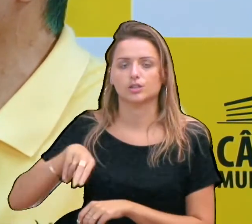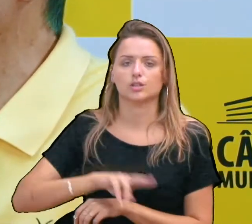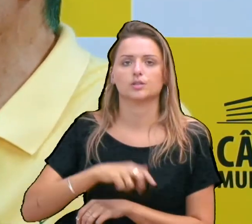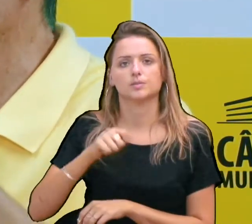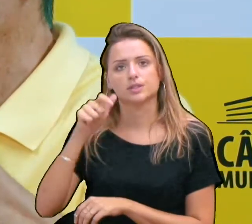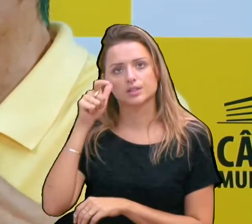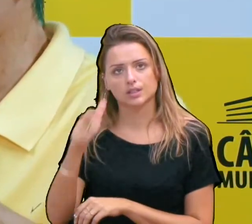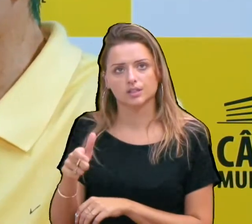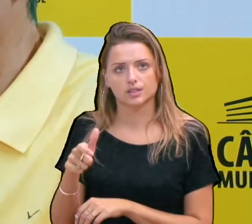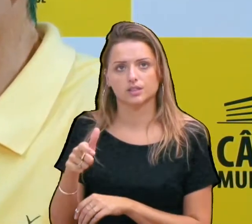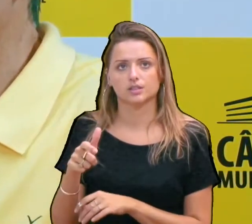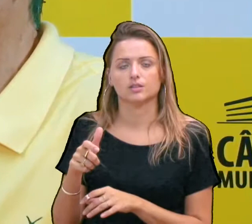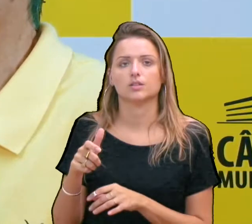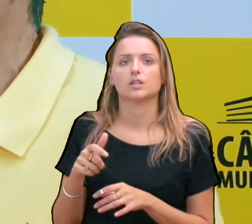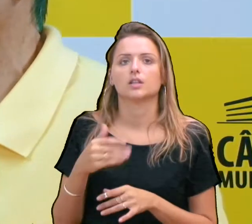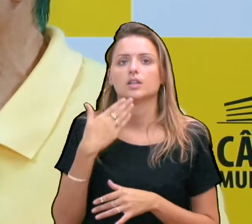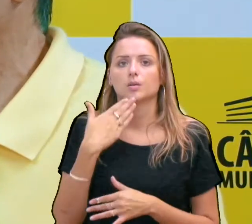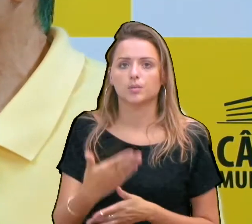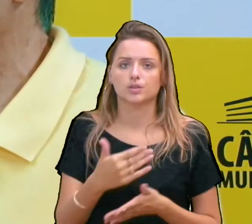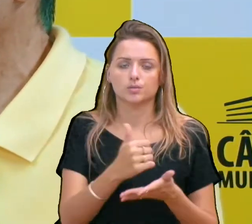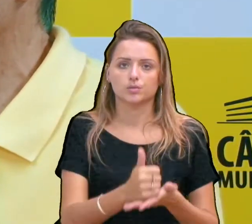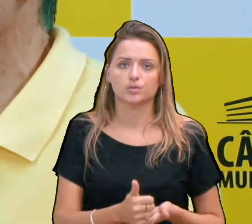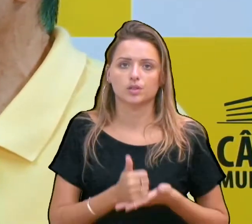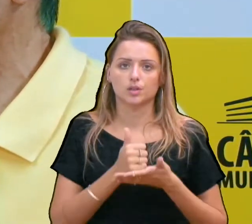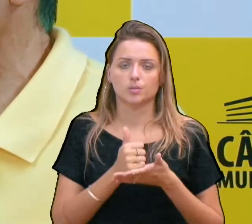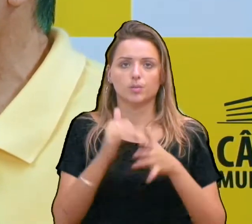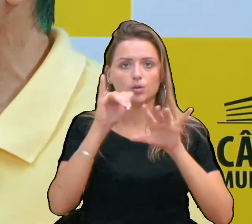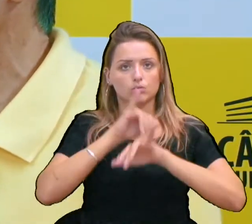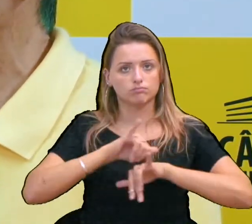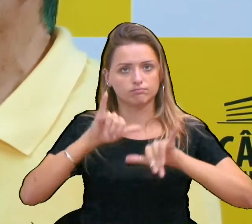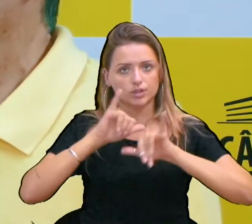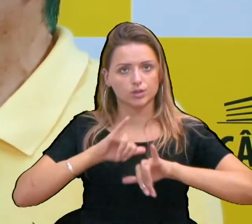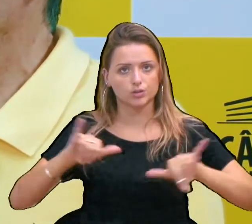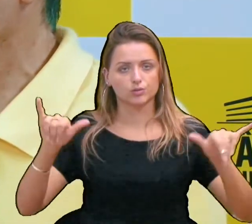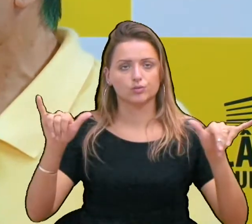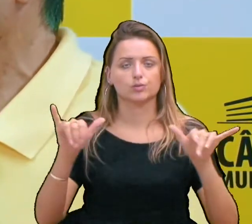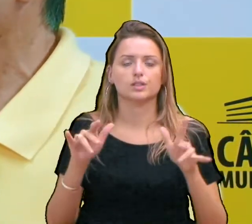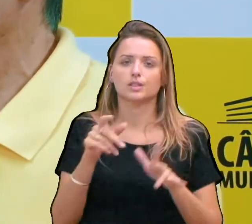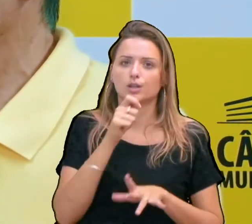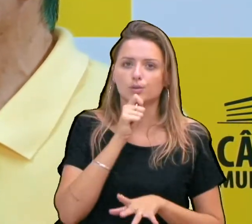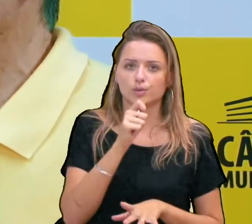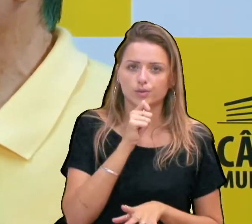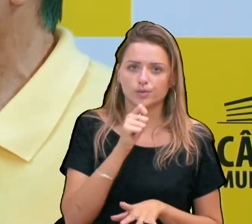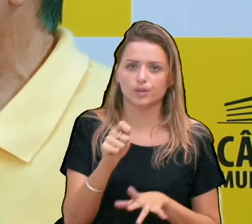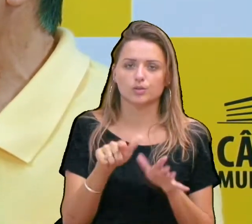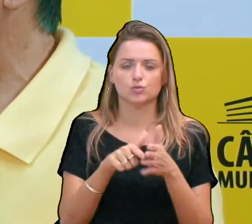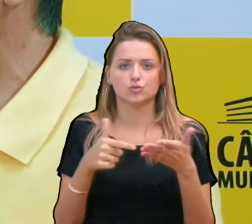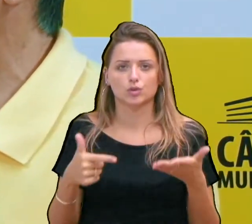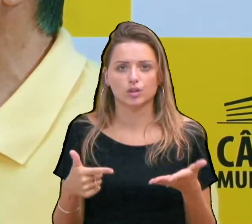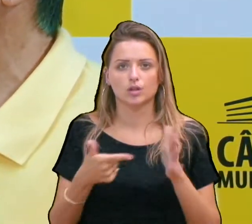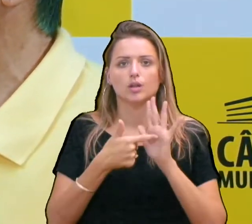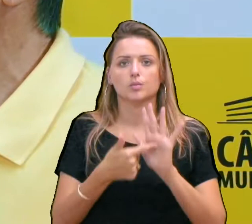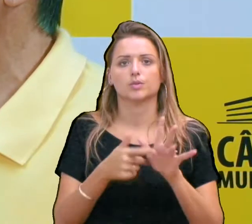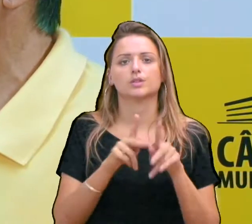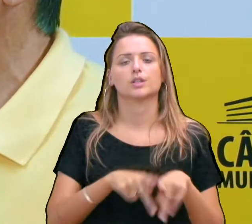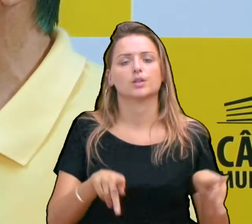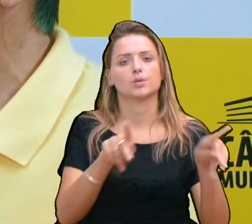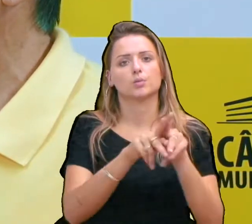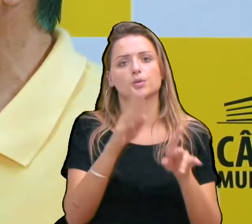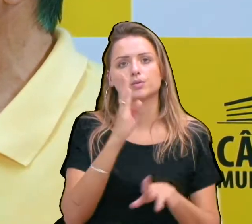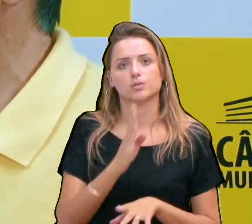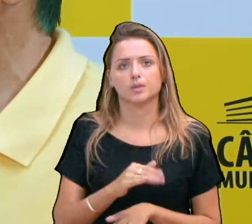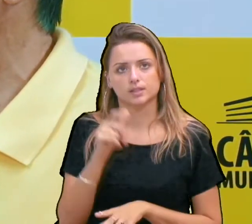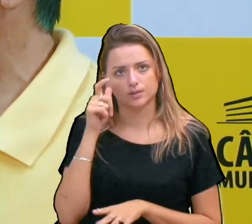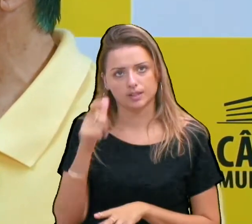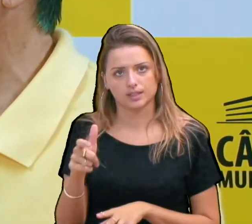muito atentos e contamos com a participação da imprensa para ajudar a fazer pressão para mostrar que o povo brasileiro está